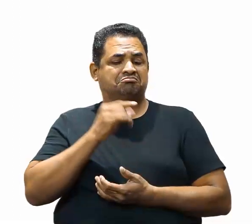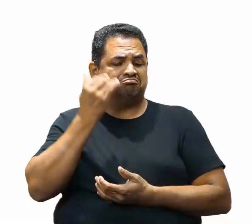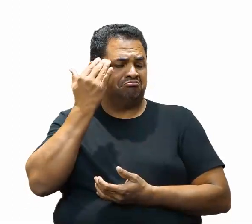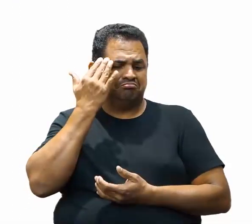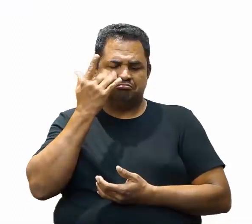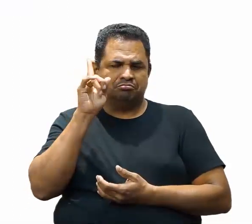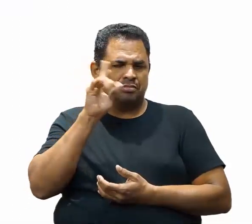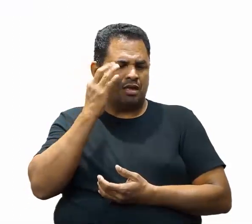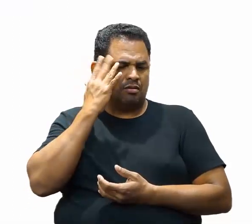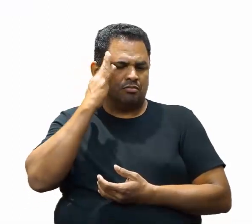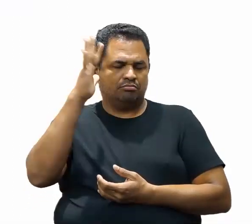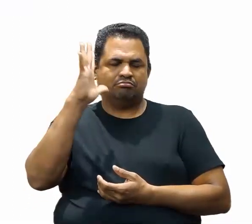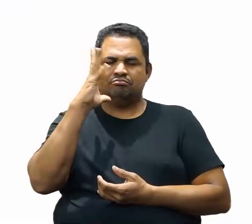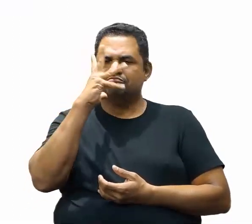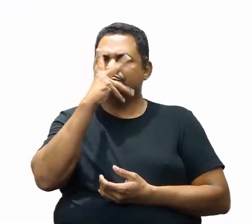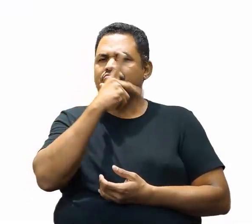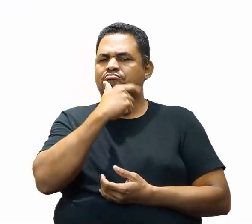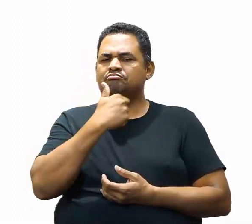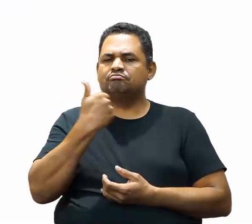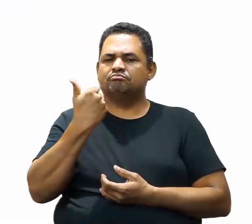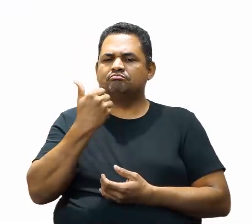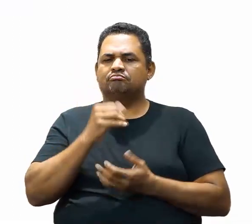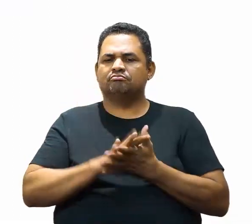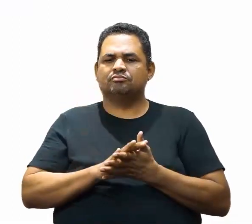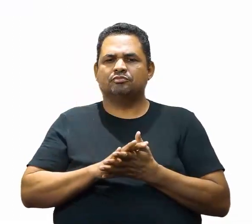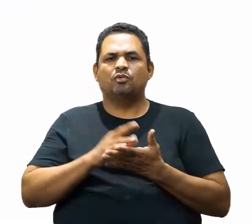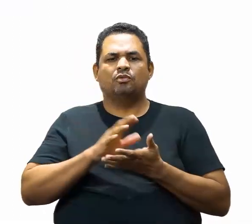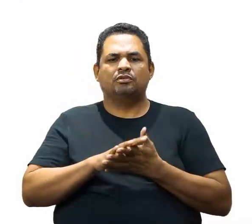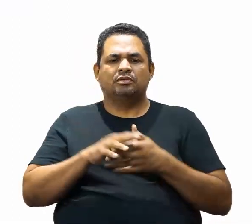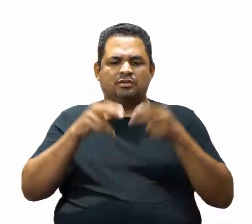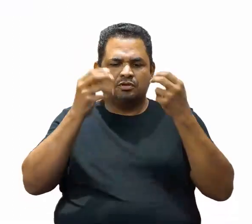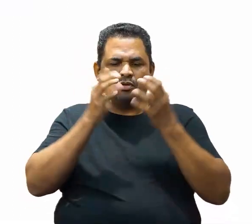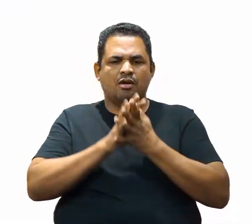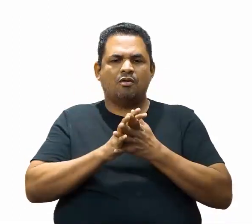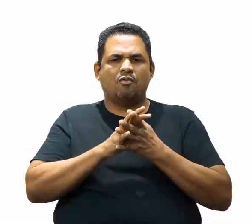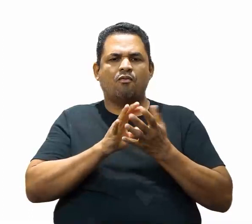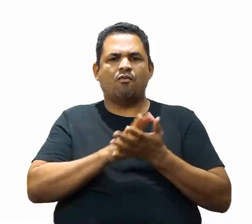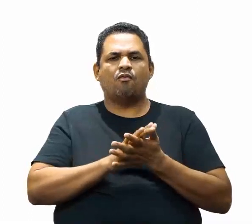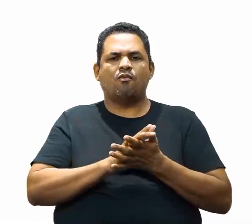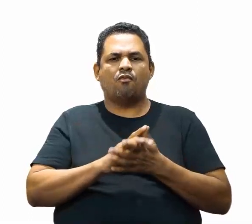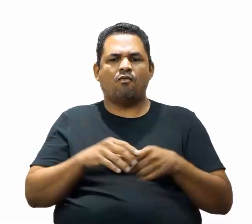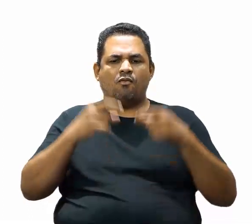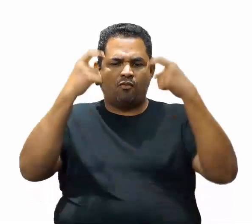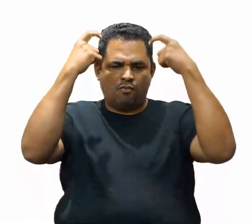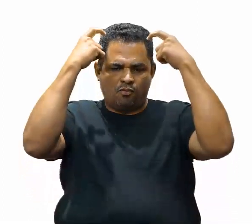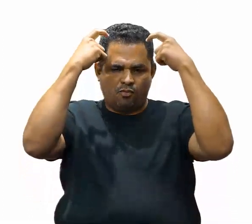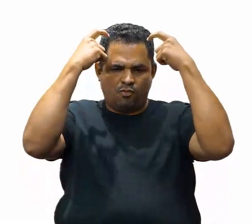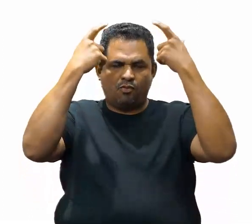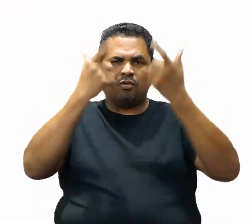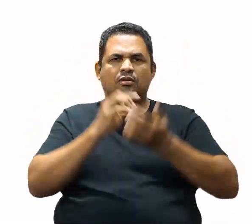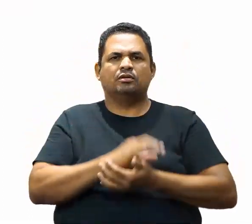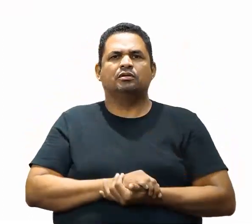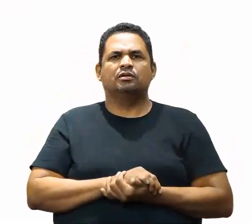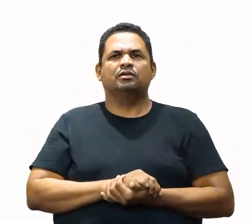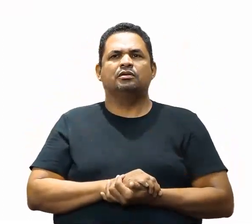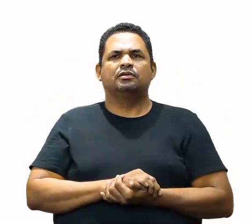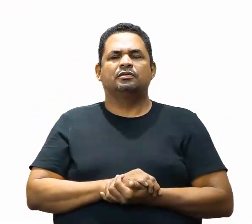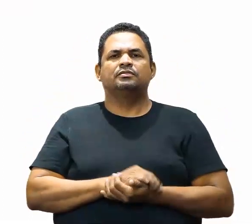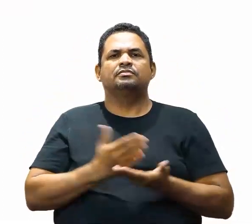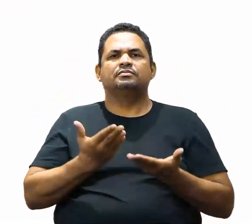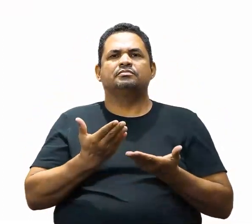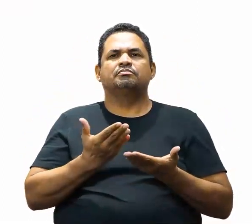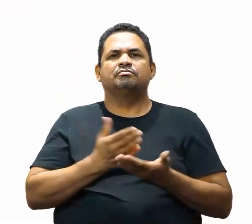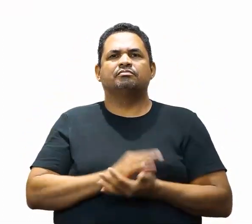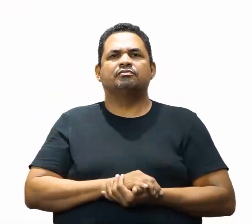quão bonito que é o coelhinho. Então, viu como eu dei ênfase ao bonito que é o coelhinho? Então,